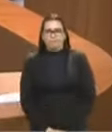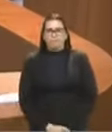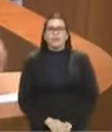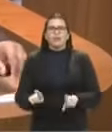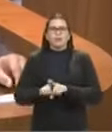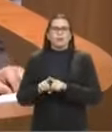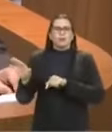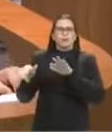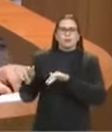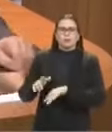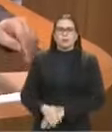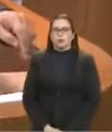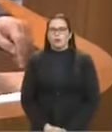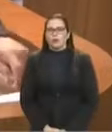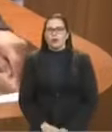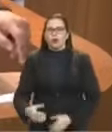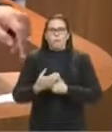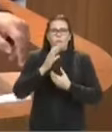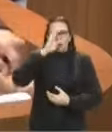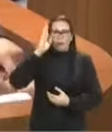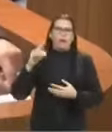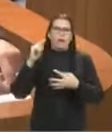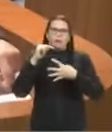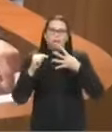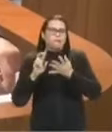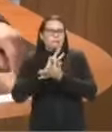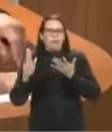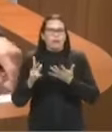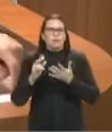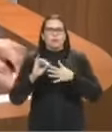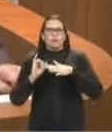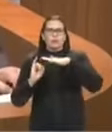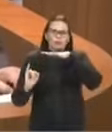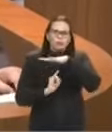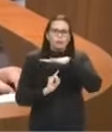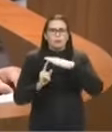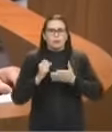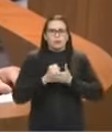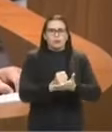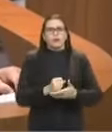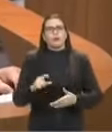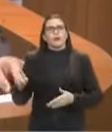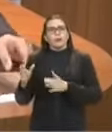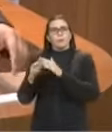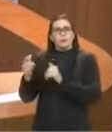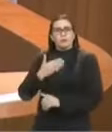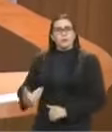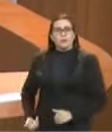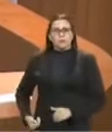mesmo como o governo do estado do Maranhão, para que possam estender a mão amiga para essas pessoas,